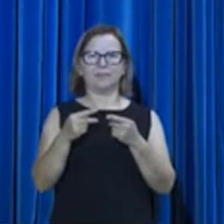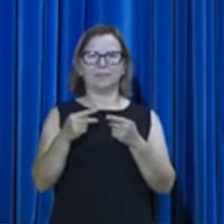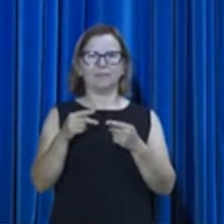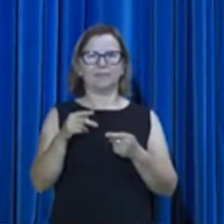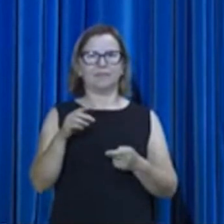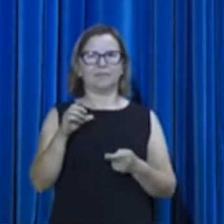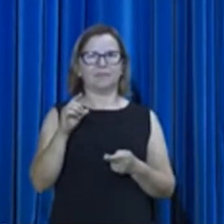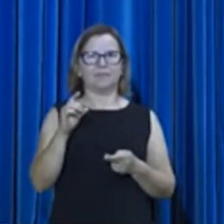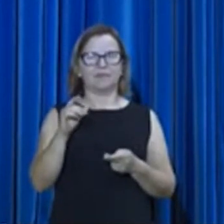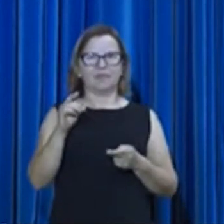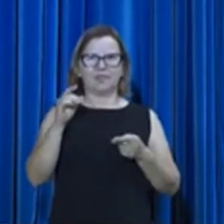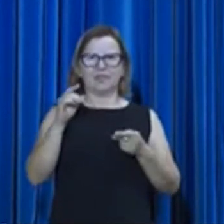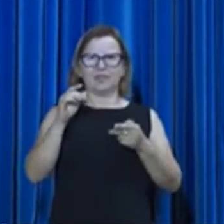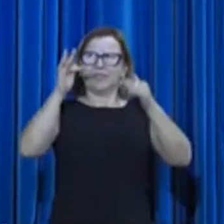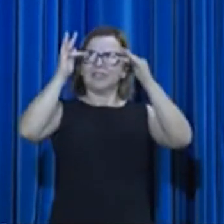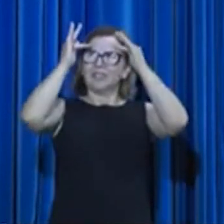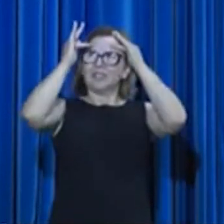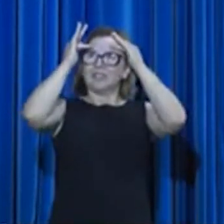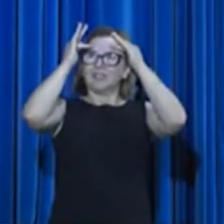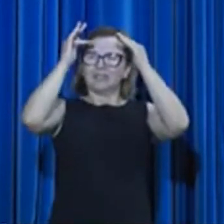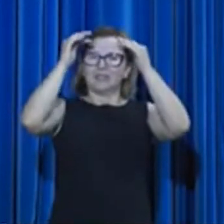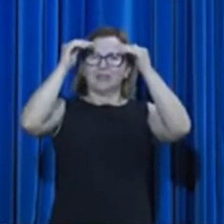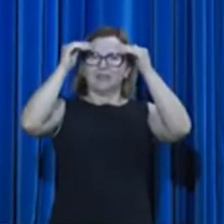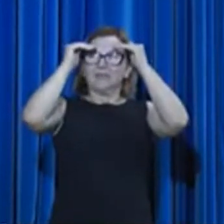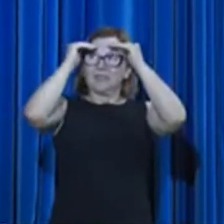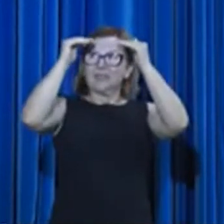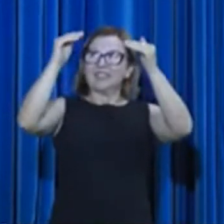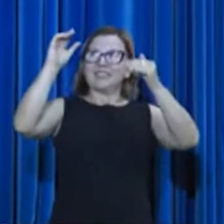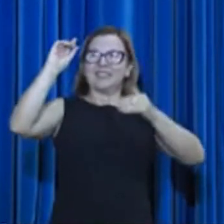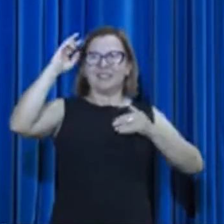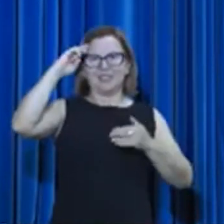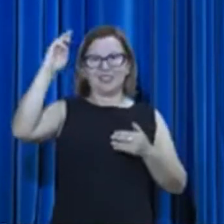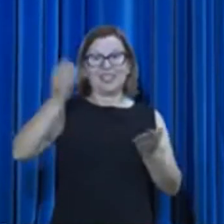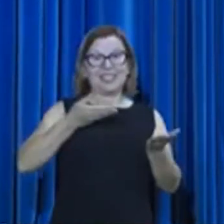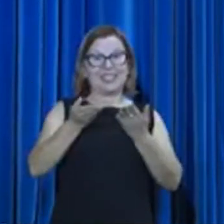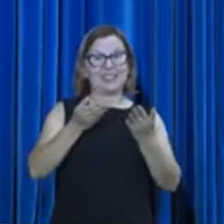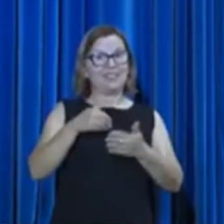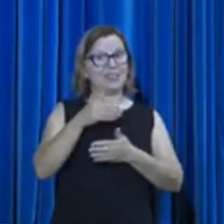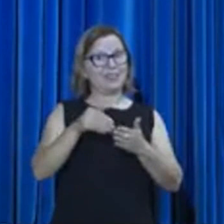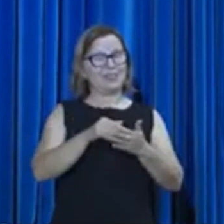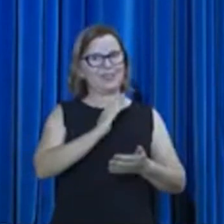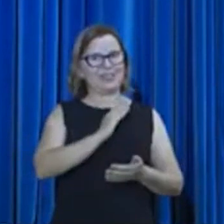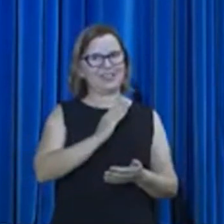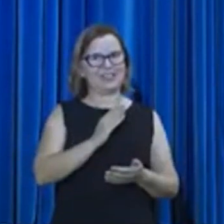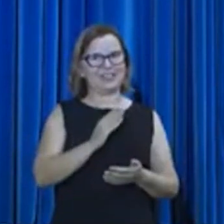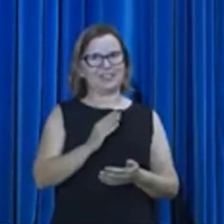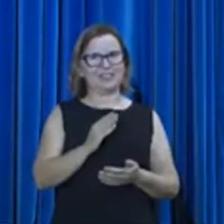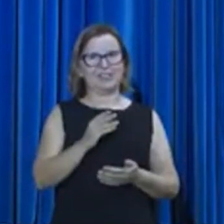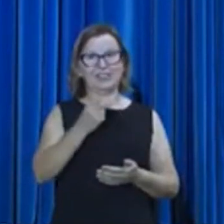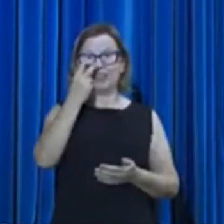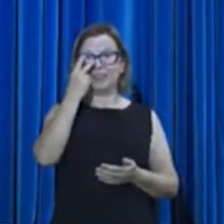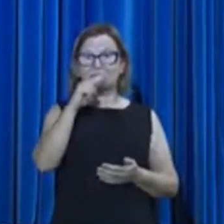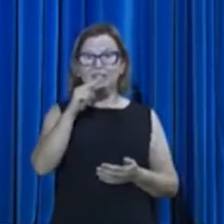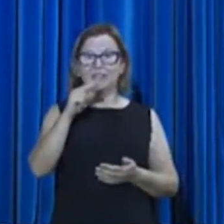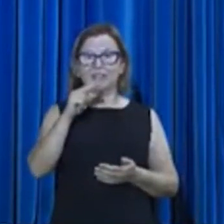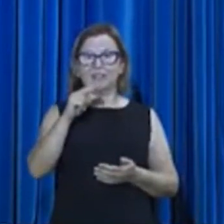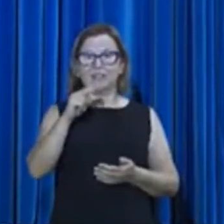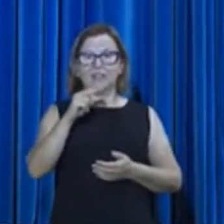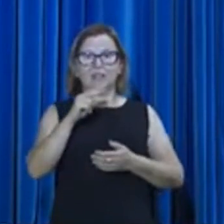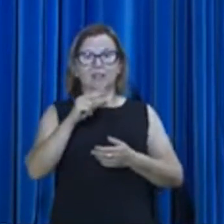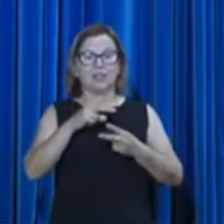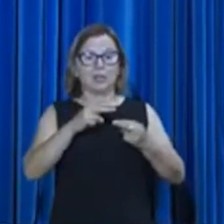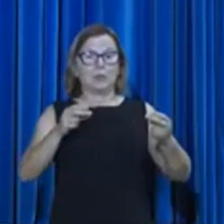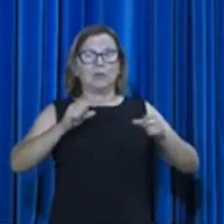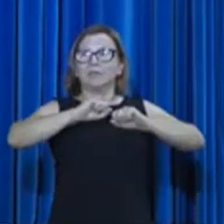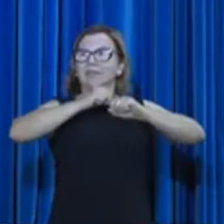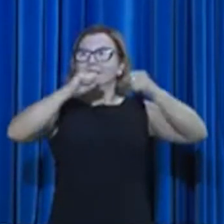Senhor e servi-o fielmente de todo o vosso coração, pois vede quão grandiosas coisas